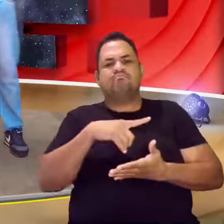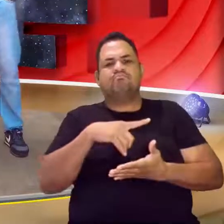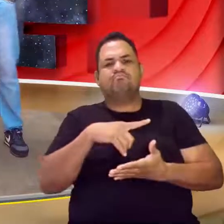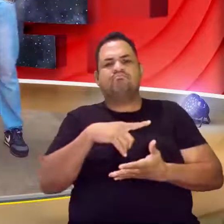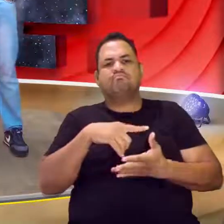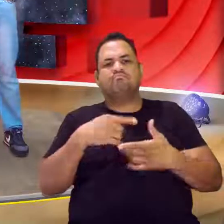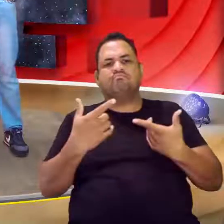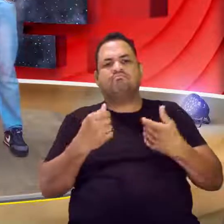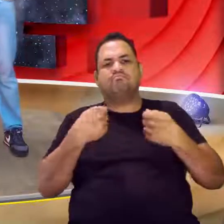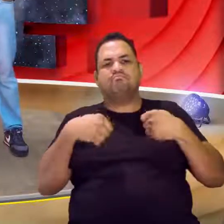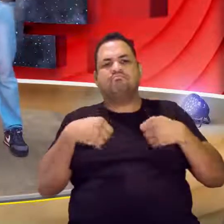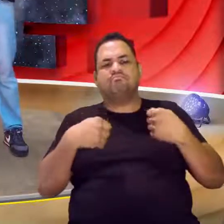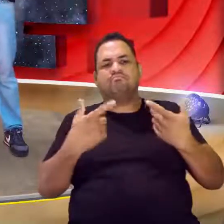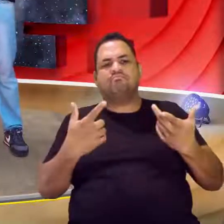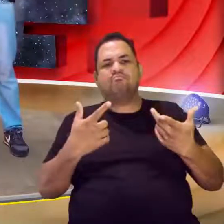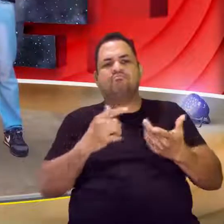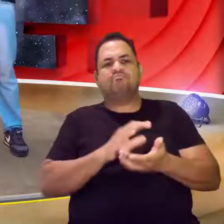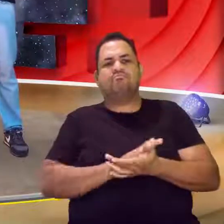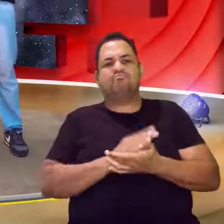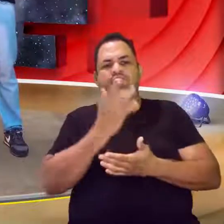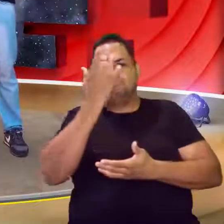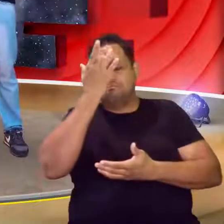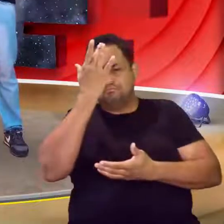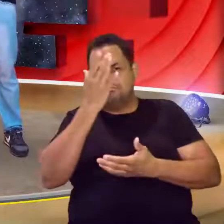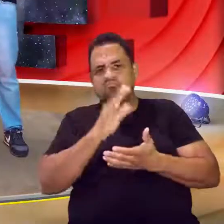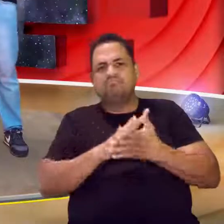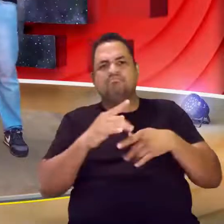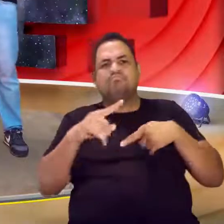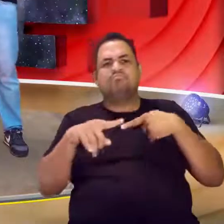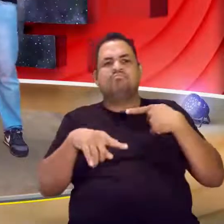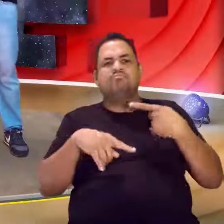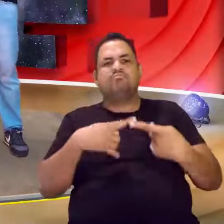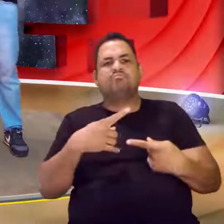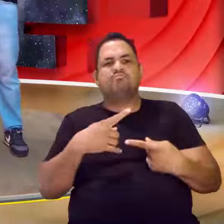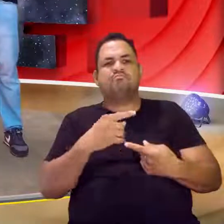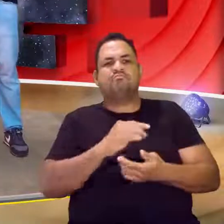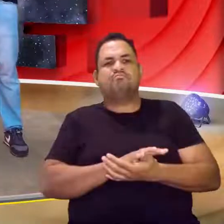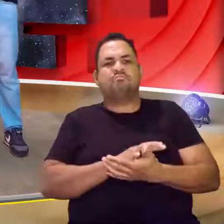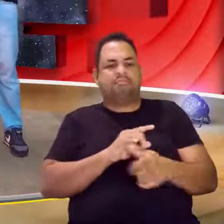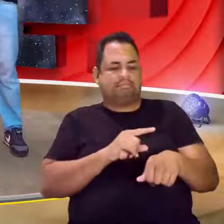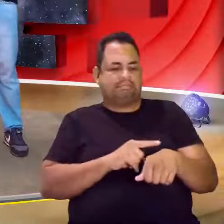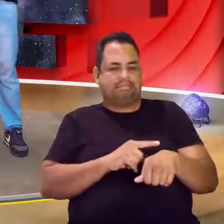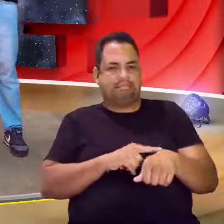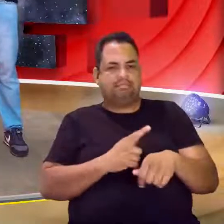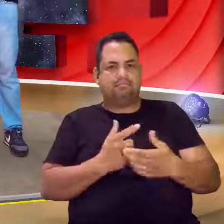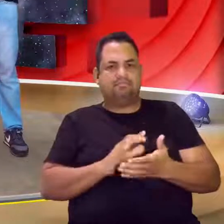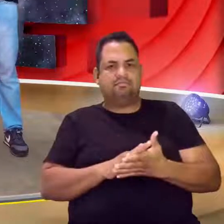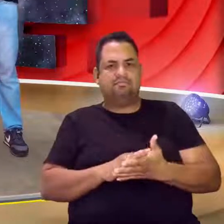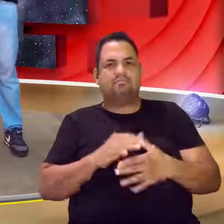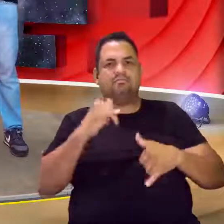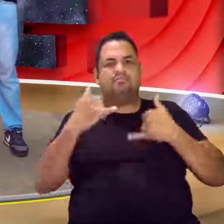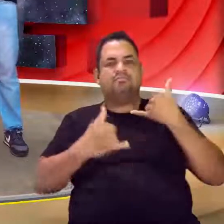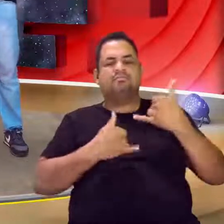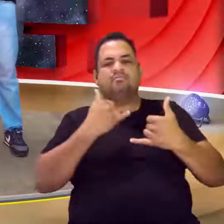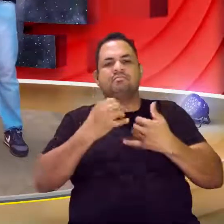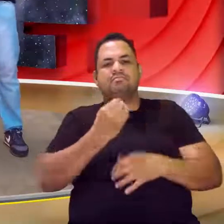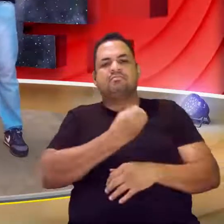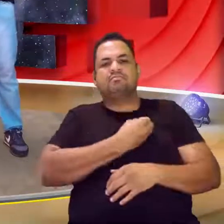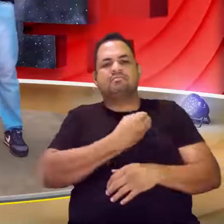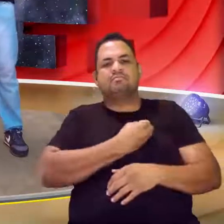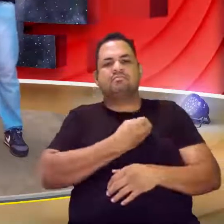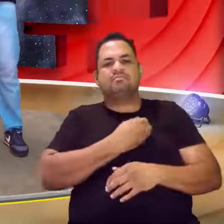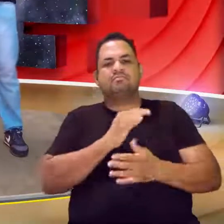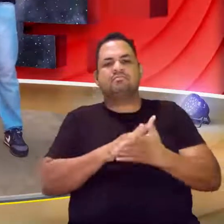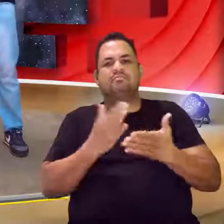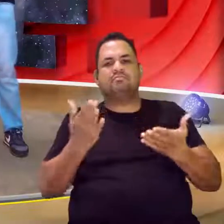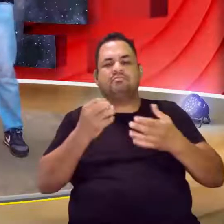tá? E aí você precisa deixar as mais fáceis tirar de letra para deixar tempo para essas aqui, tá bom? Beleza. No nosso Brincando com